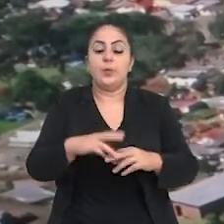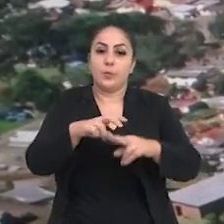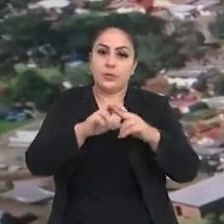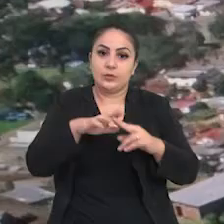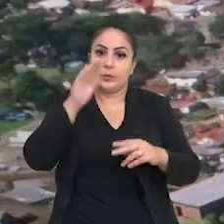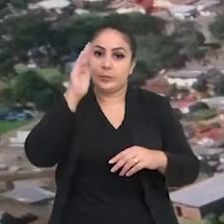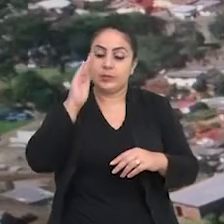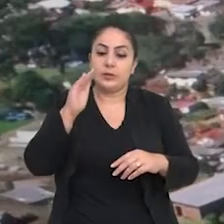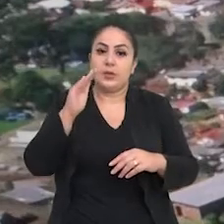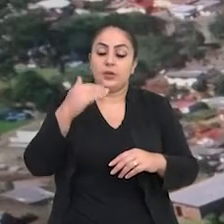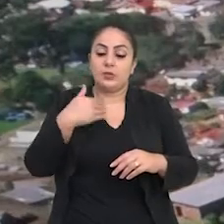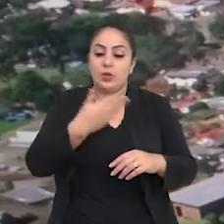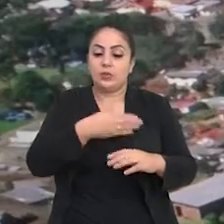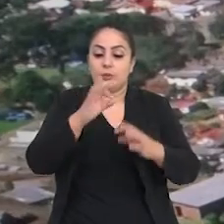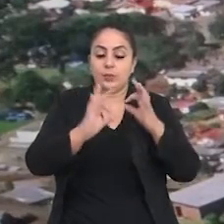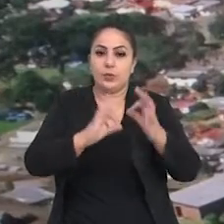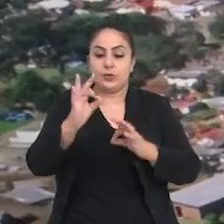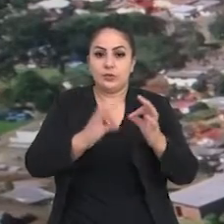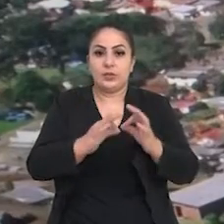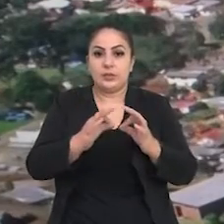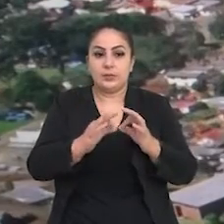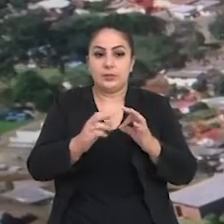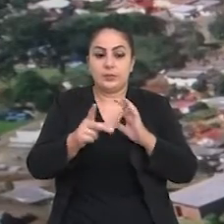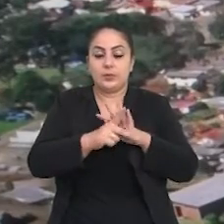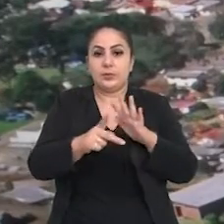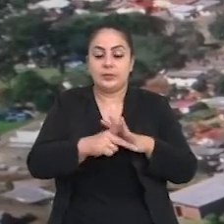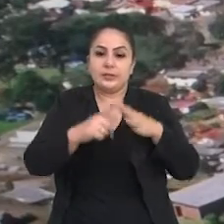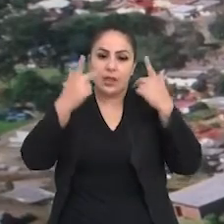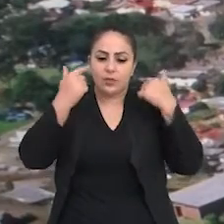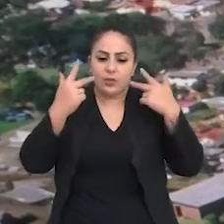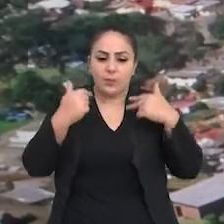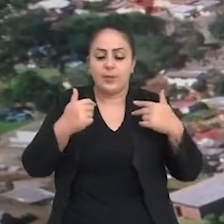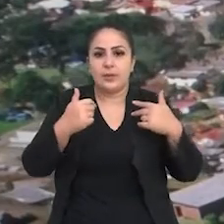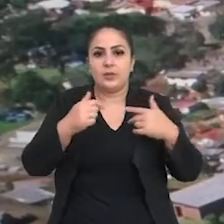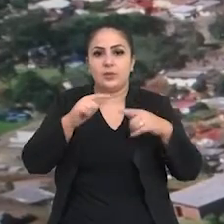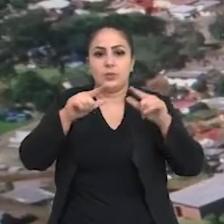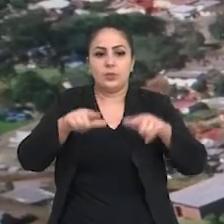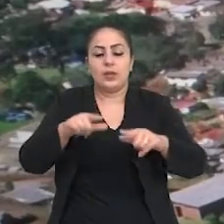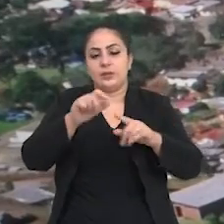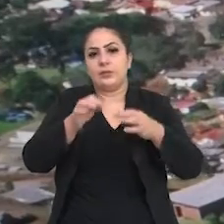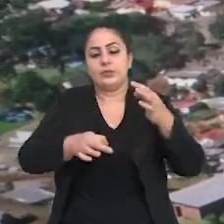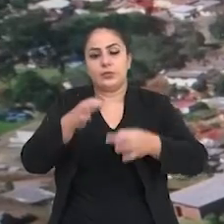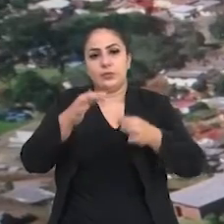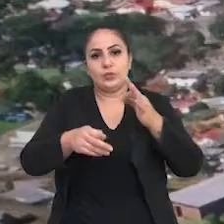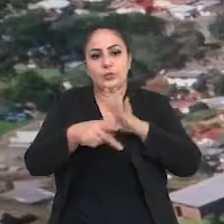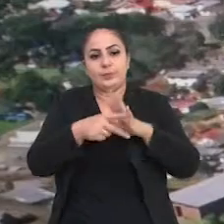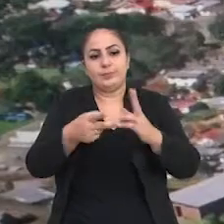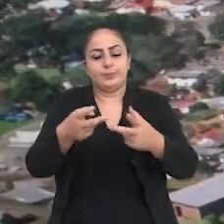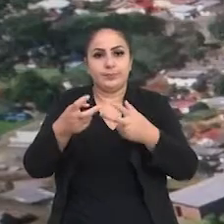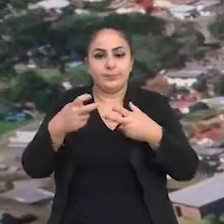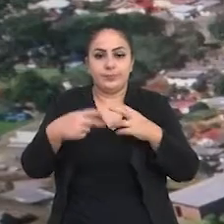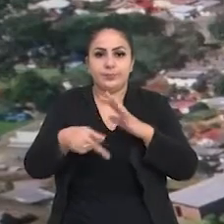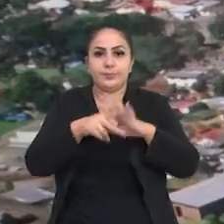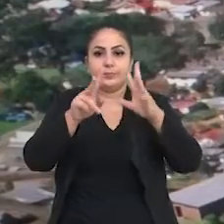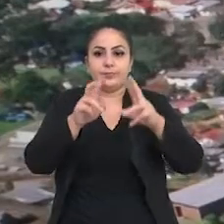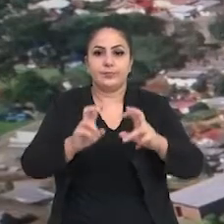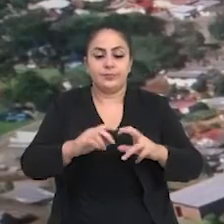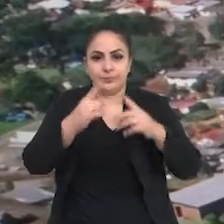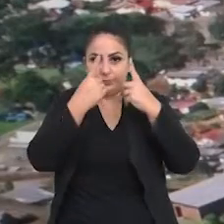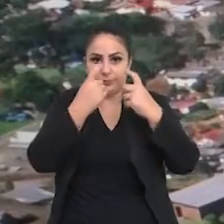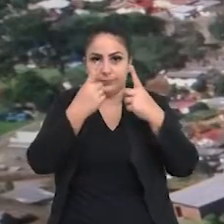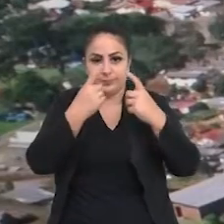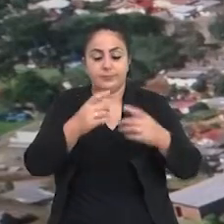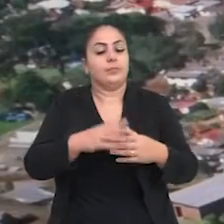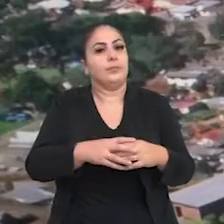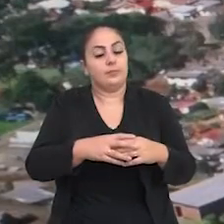sociedade. E observamos que esse projeto, vindo naturalmente de um ambiente da justiça que identificou essas questões